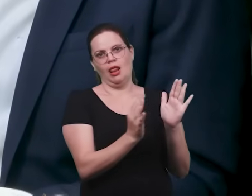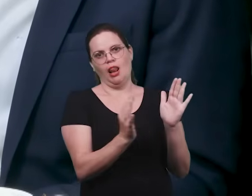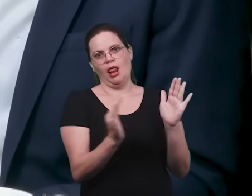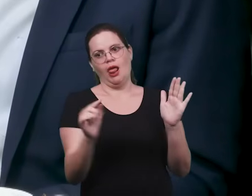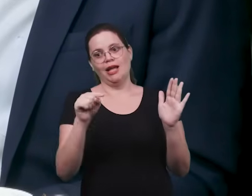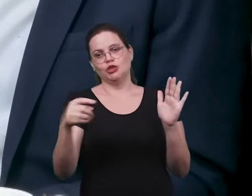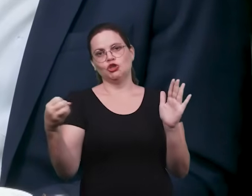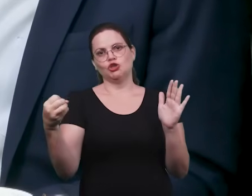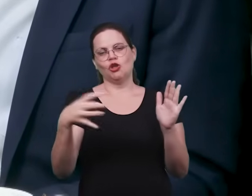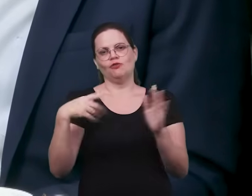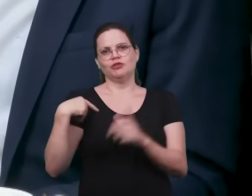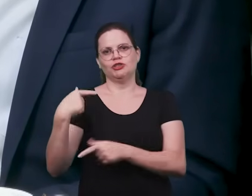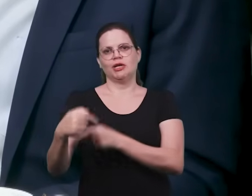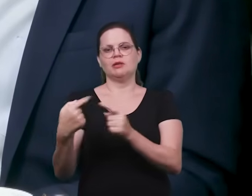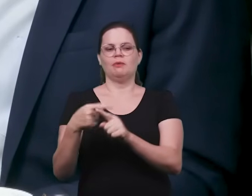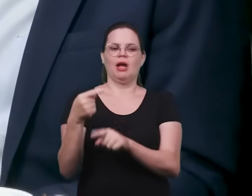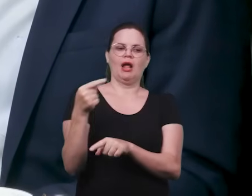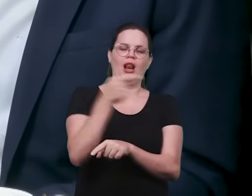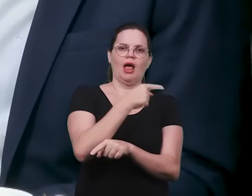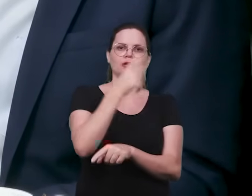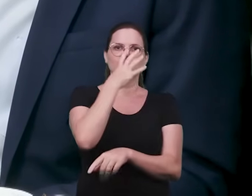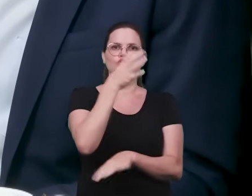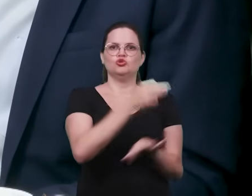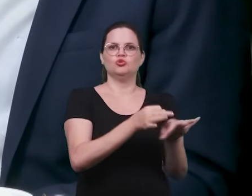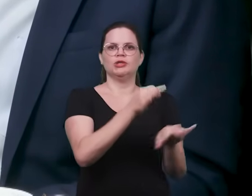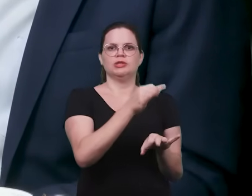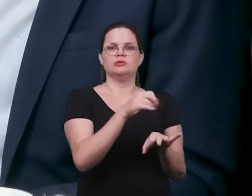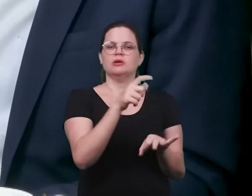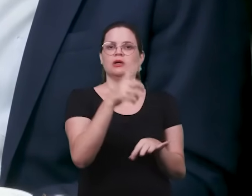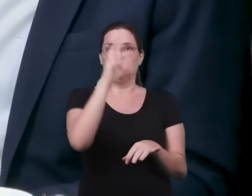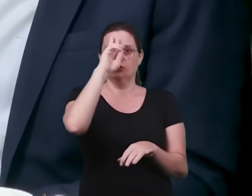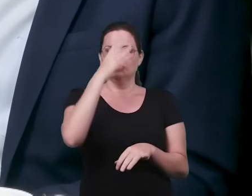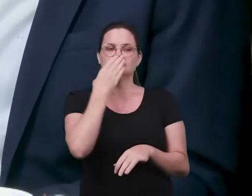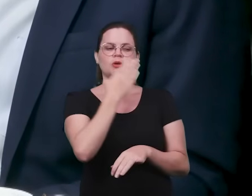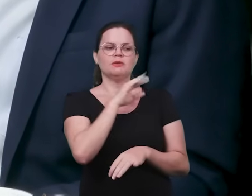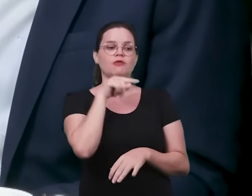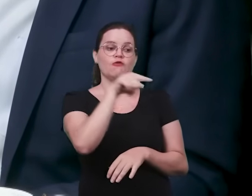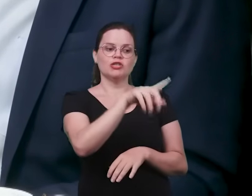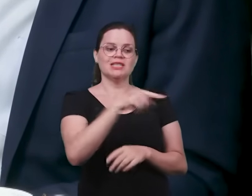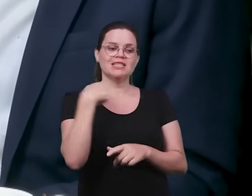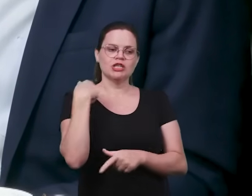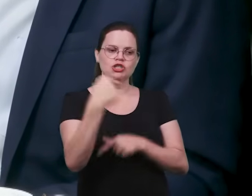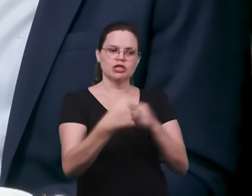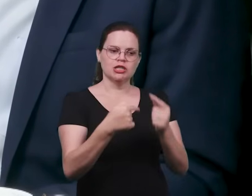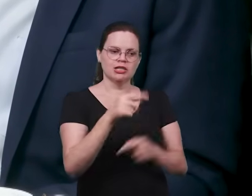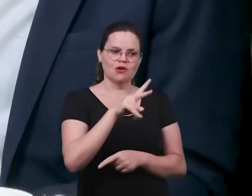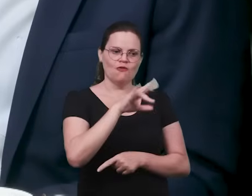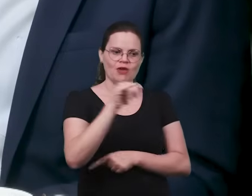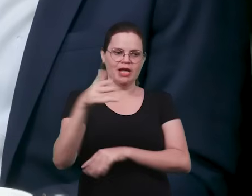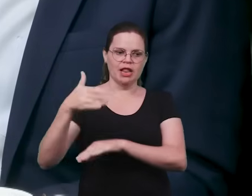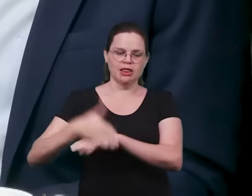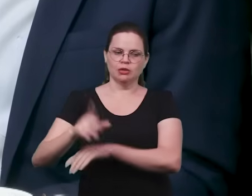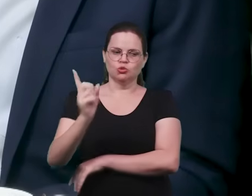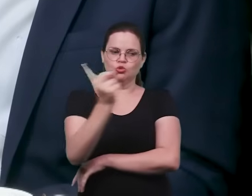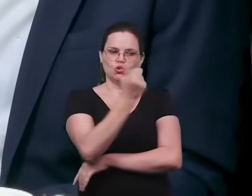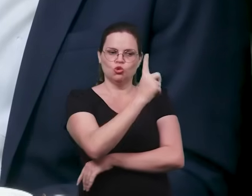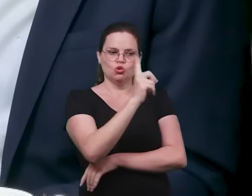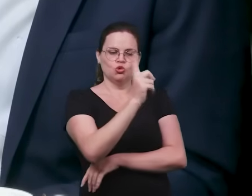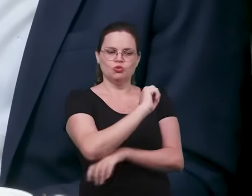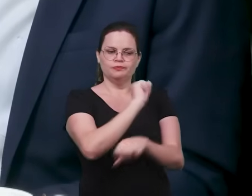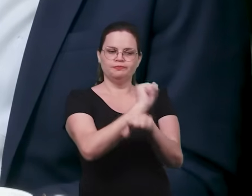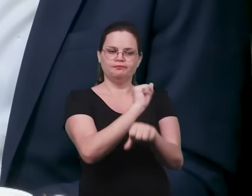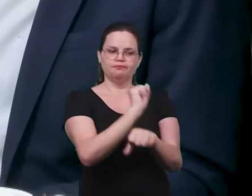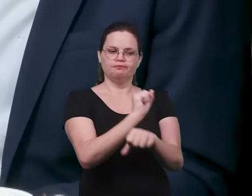disse que aquela geração não entraria na terra. Moisés ainda estava ali, também não ia entrar também, porque era